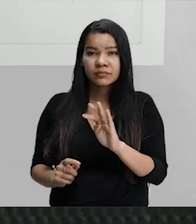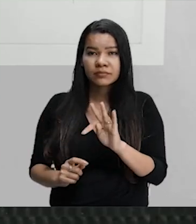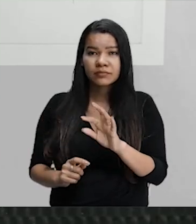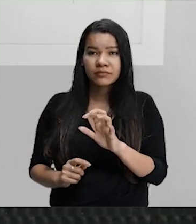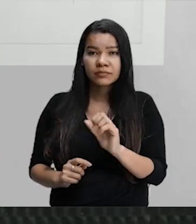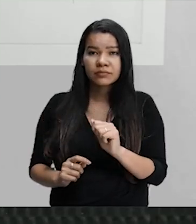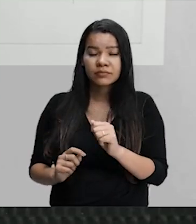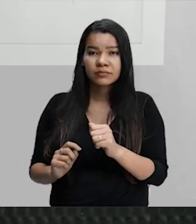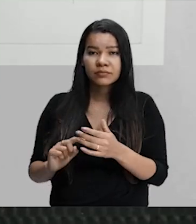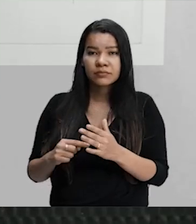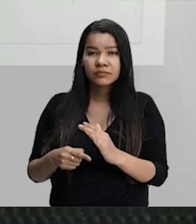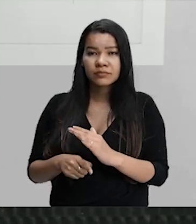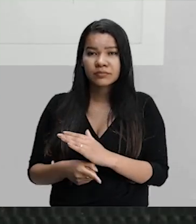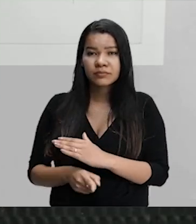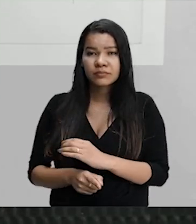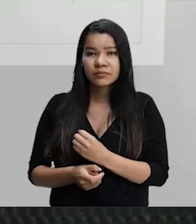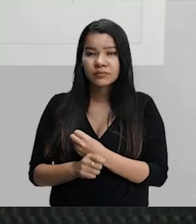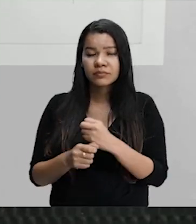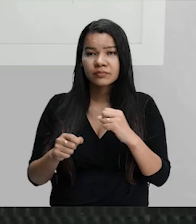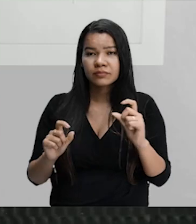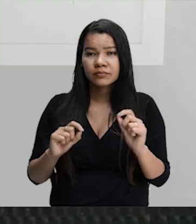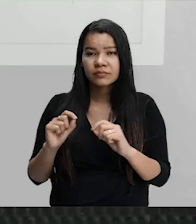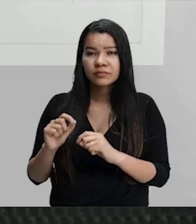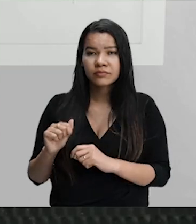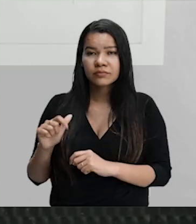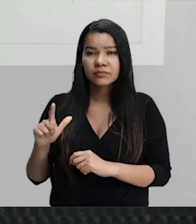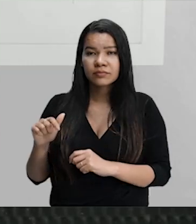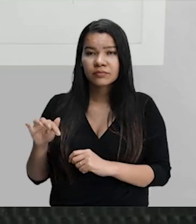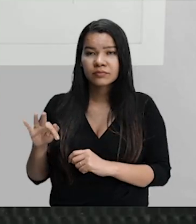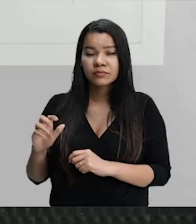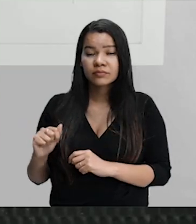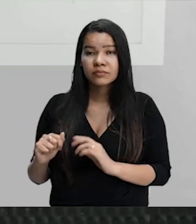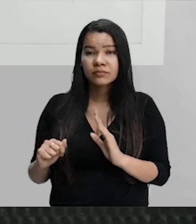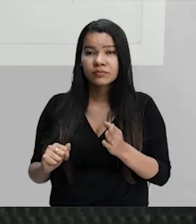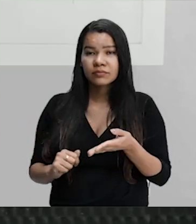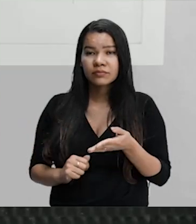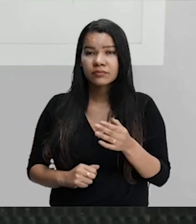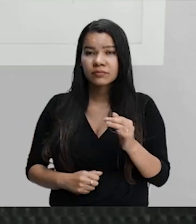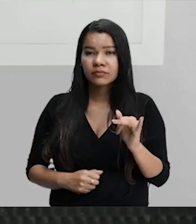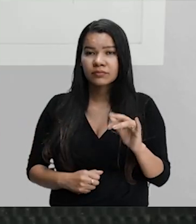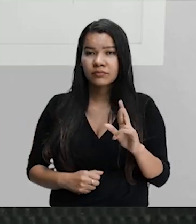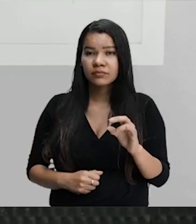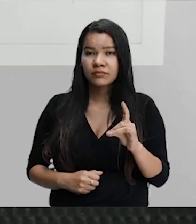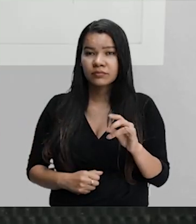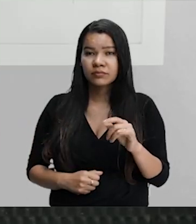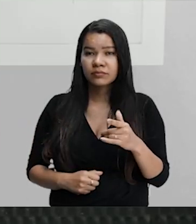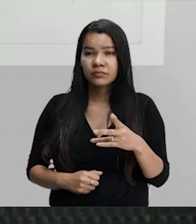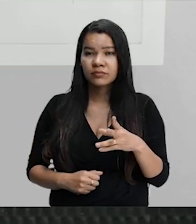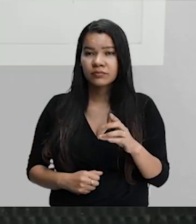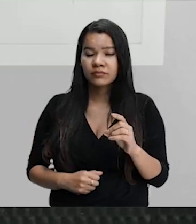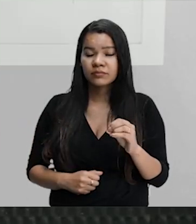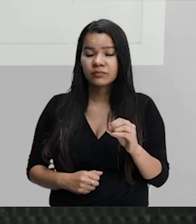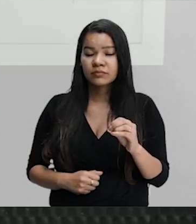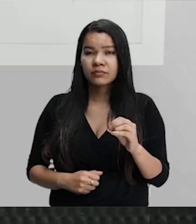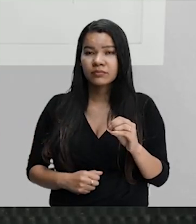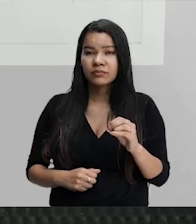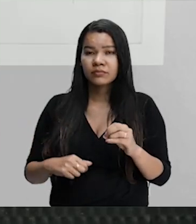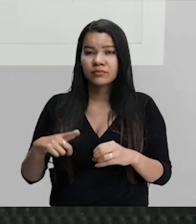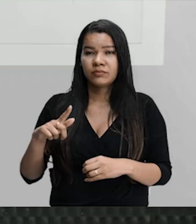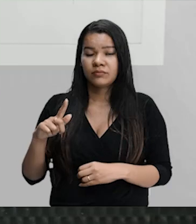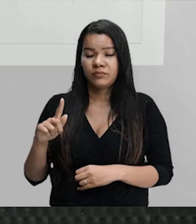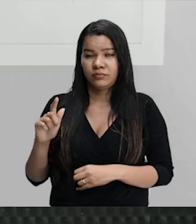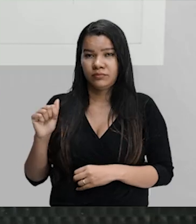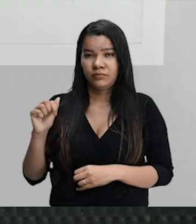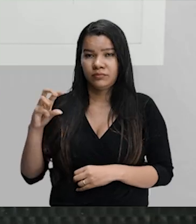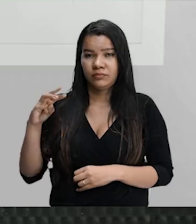penetração bem maior do que uma partícula alfa. Tá, ok? E a radiação gama? A radiação gama, a emissão de raios